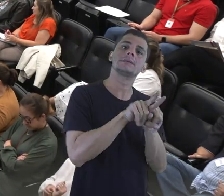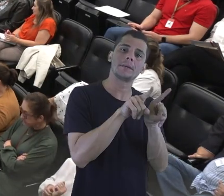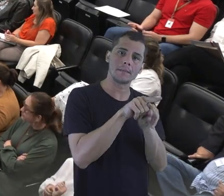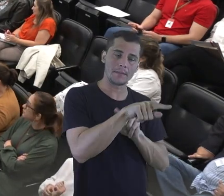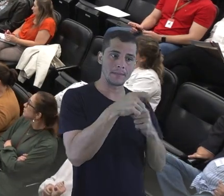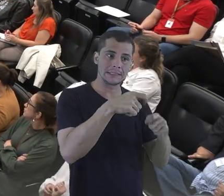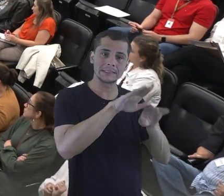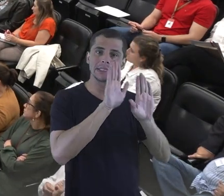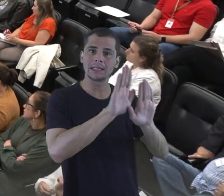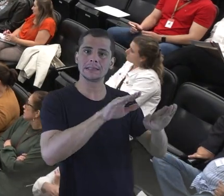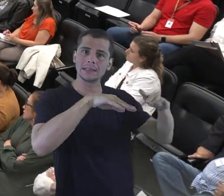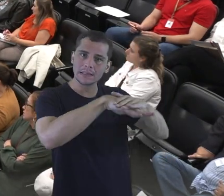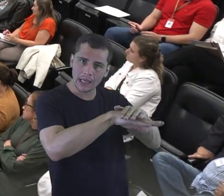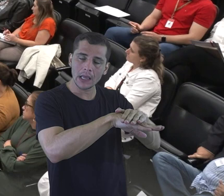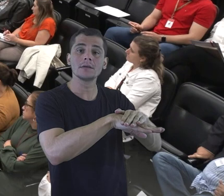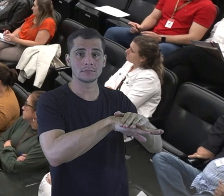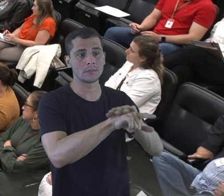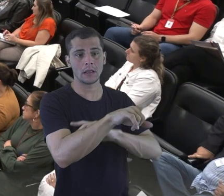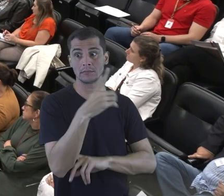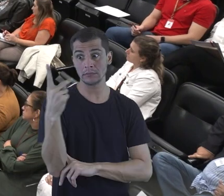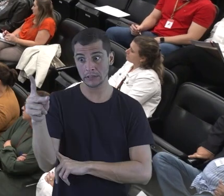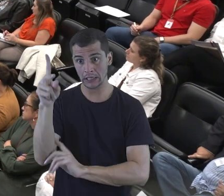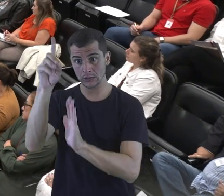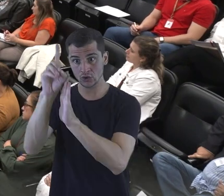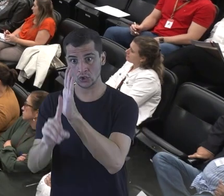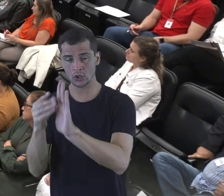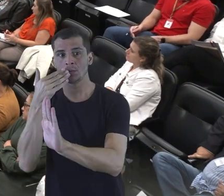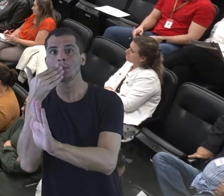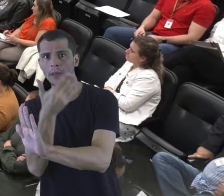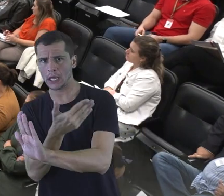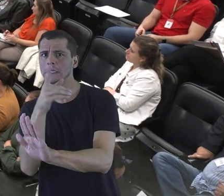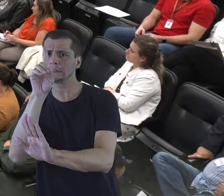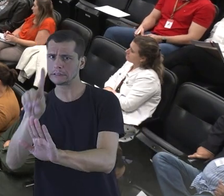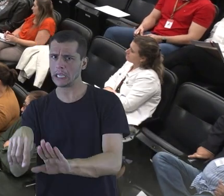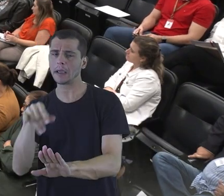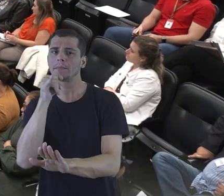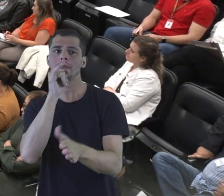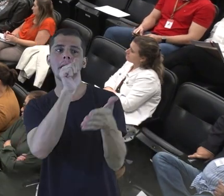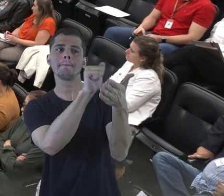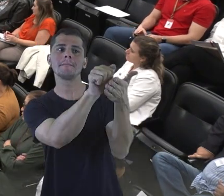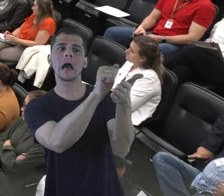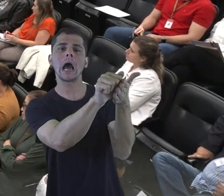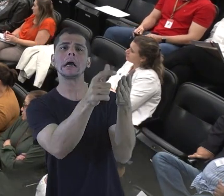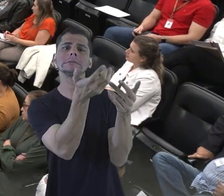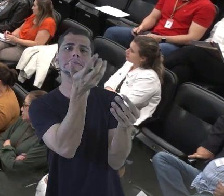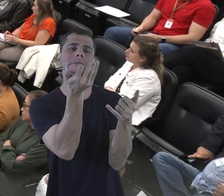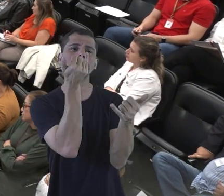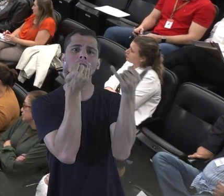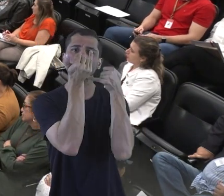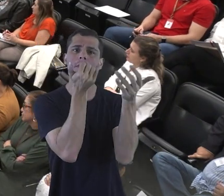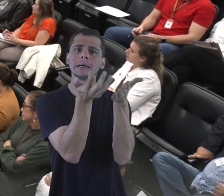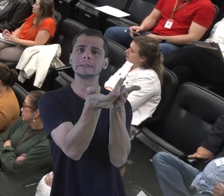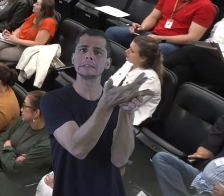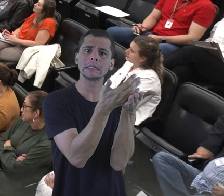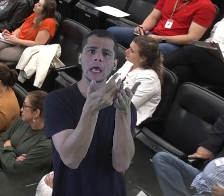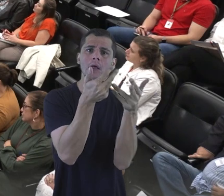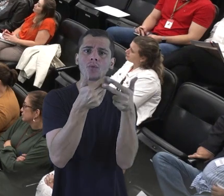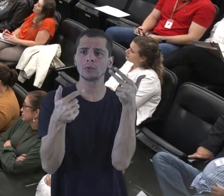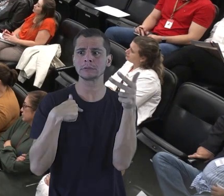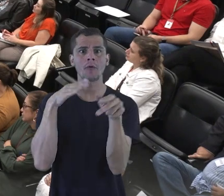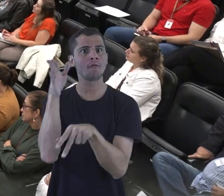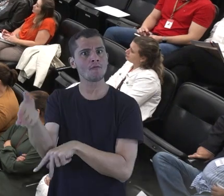eliminar ainda que seja um direito é um direito dele pedir eliminação dos dados é o consentimento tá eu fui fazer a consulta e eu